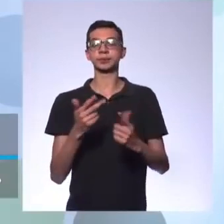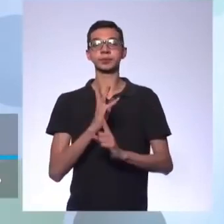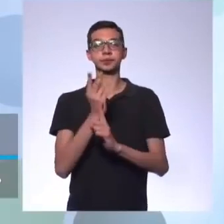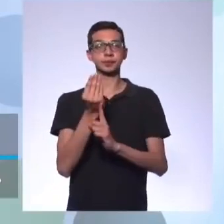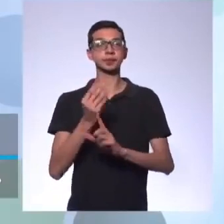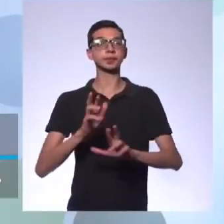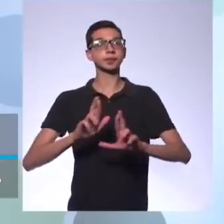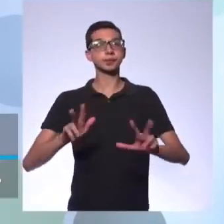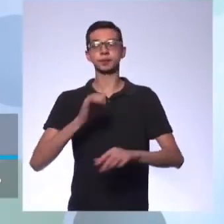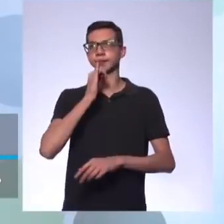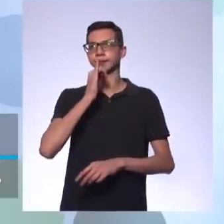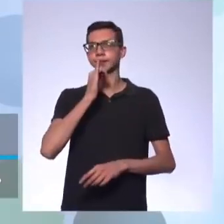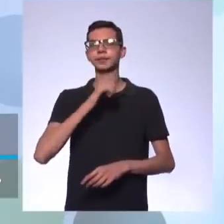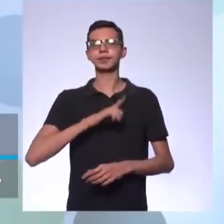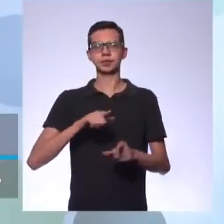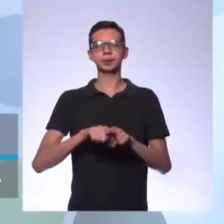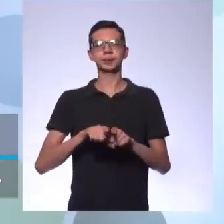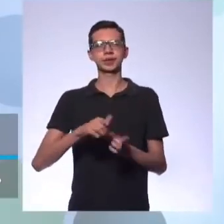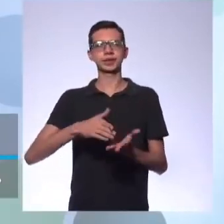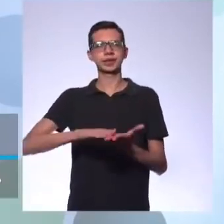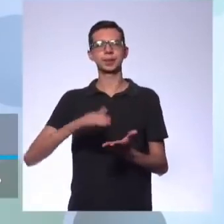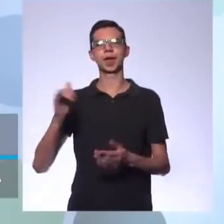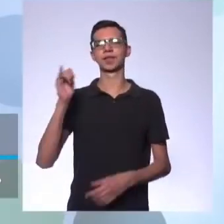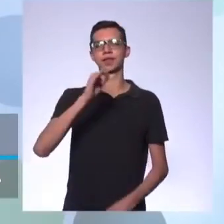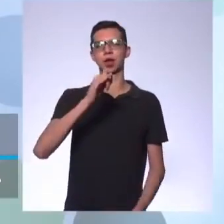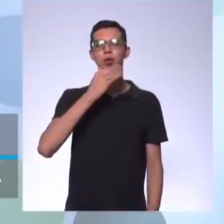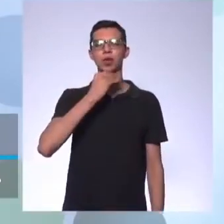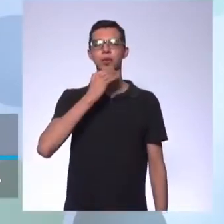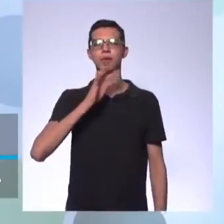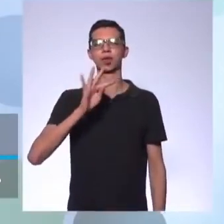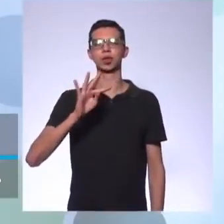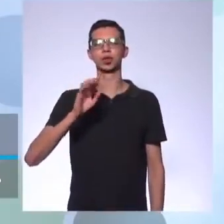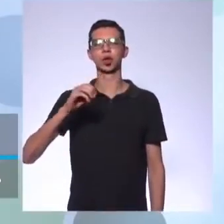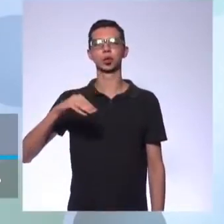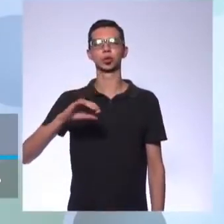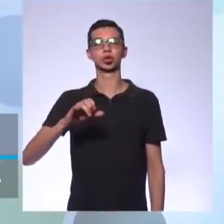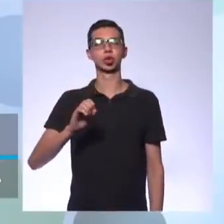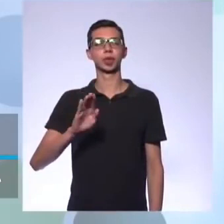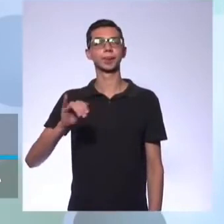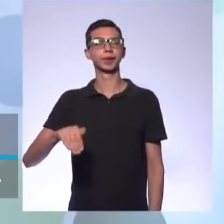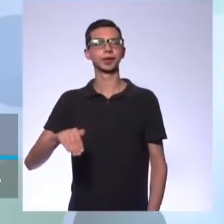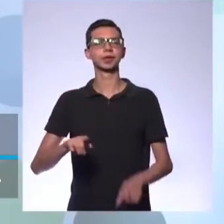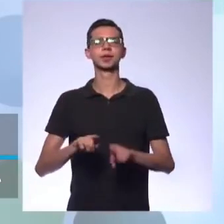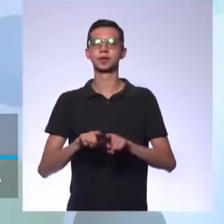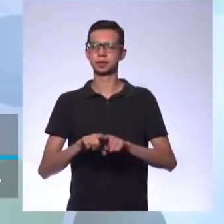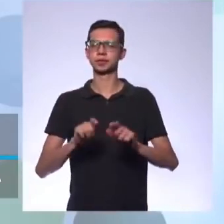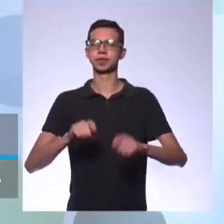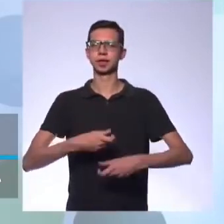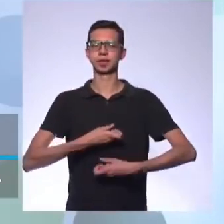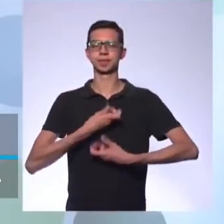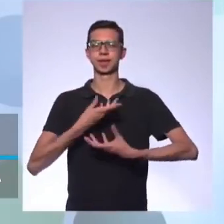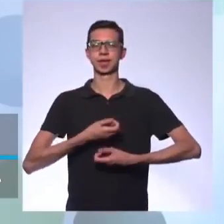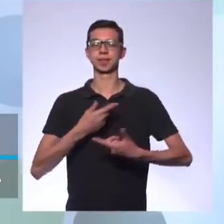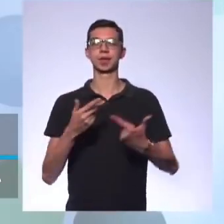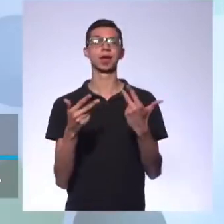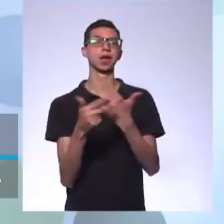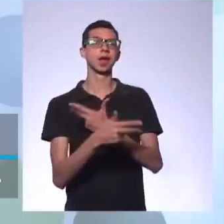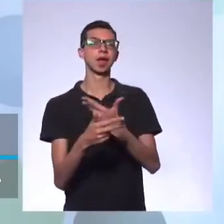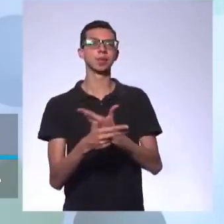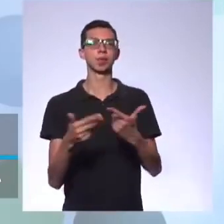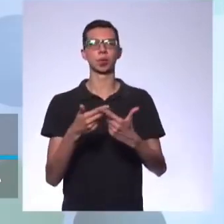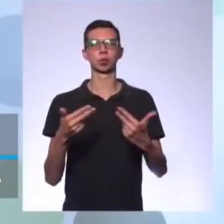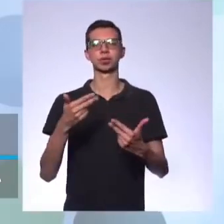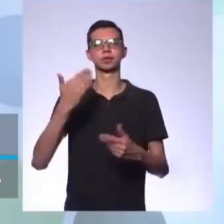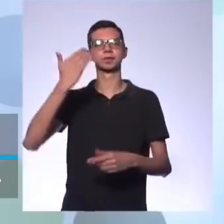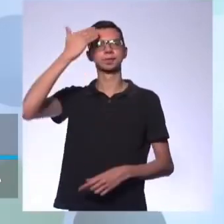né? Tem o samba do avião, do Tom Jobim, Vinícius de Moraes, né? Eu posso fazer um poema, um rap em homenagem a Santos Dumont, o inventor do avião aqui